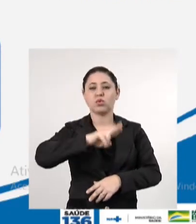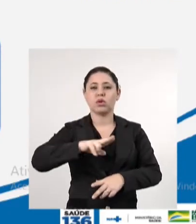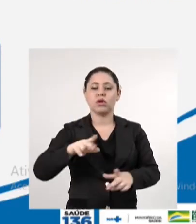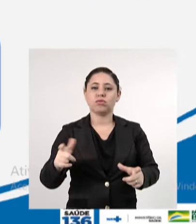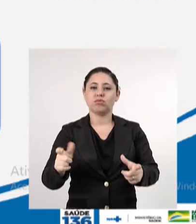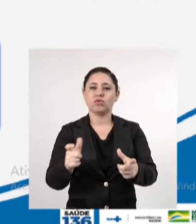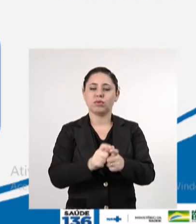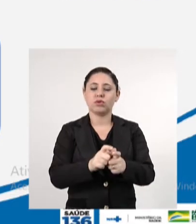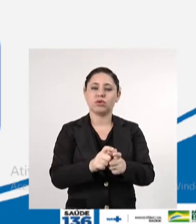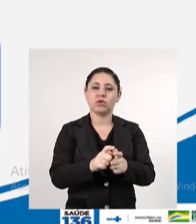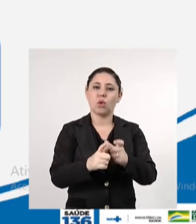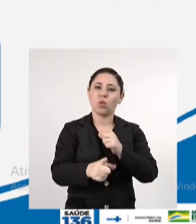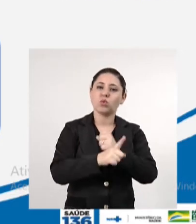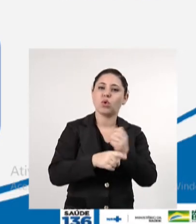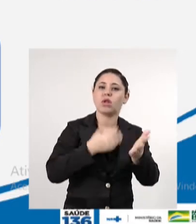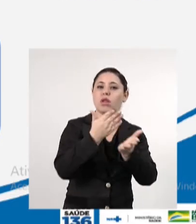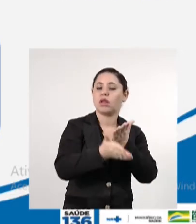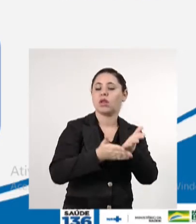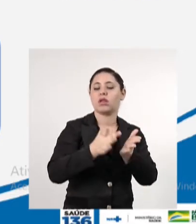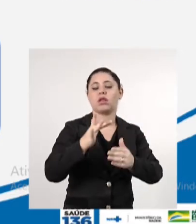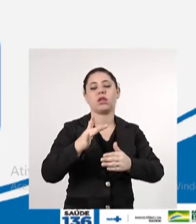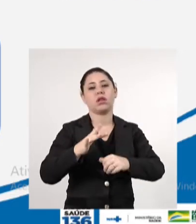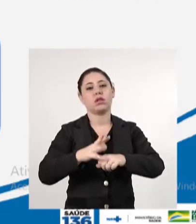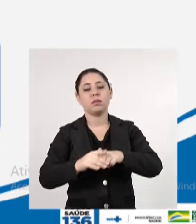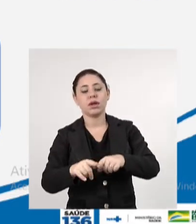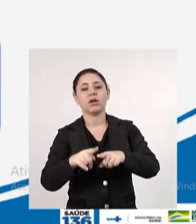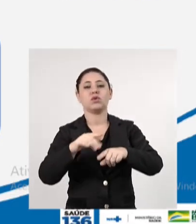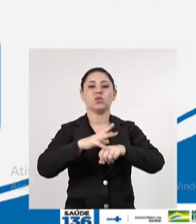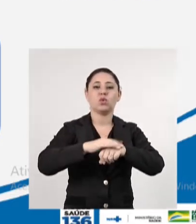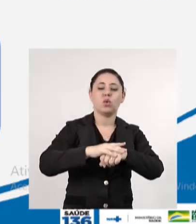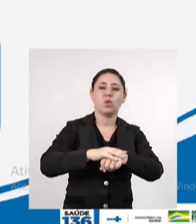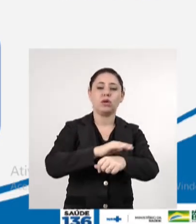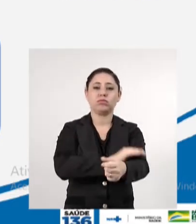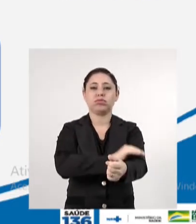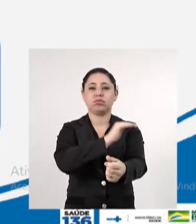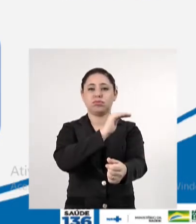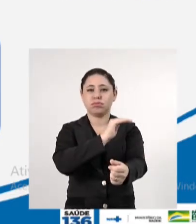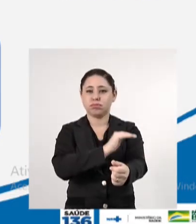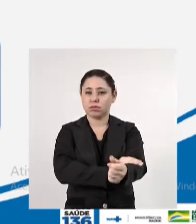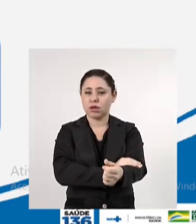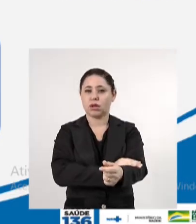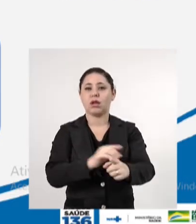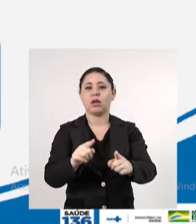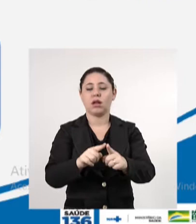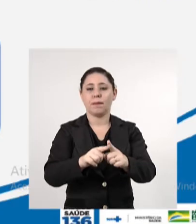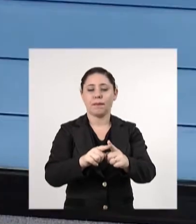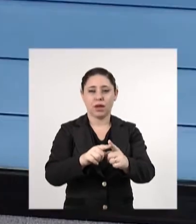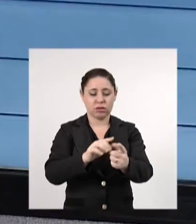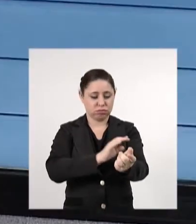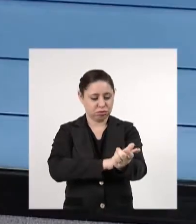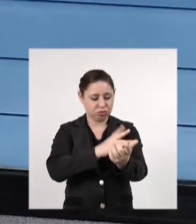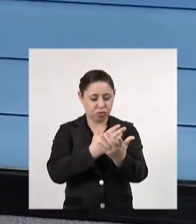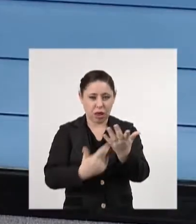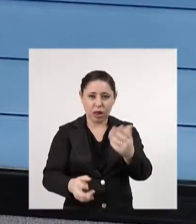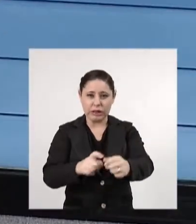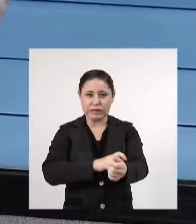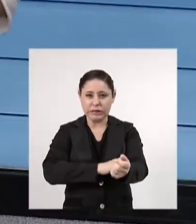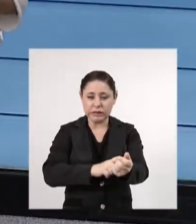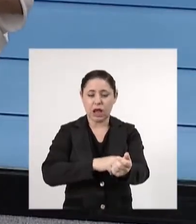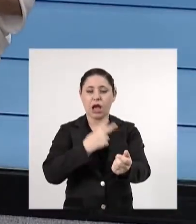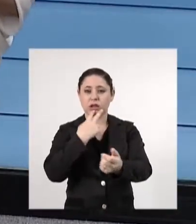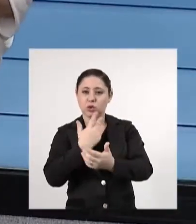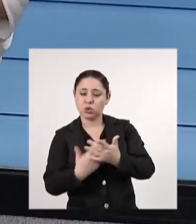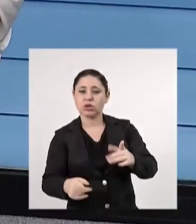de tratamento, controle de doenças crônicas, a pressão arterial, hemoglobina glicada, melhora nas ações de rastreamento, melhora